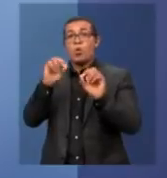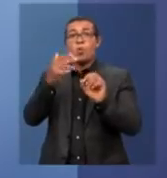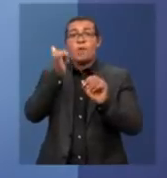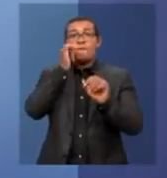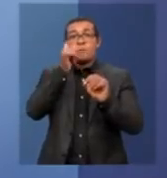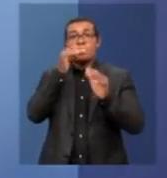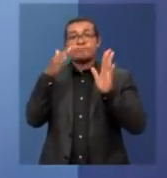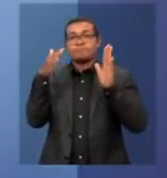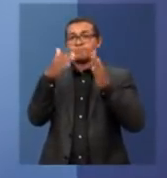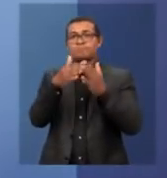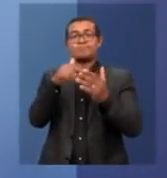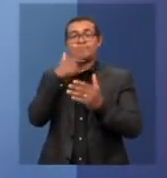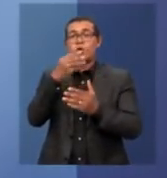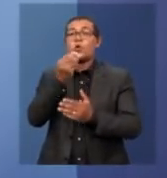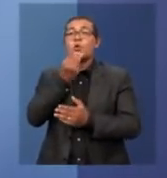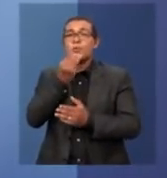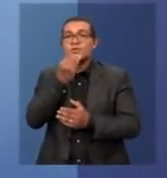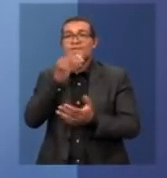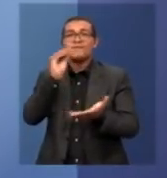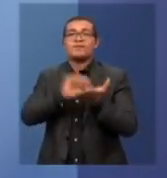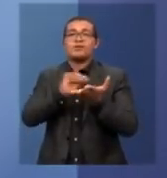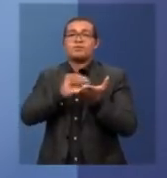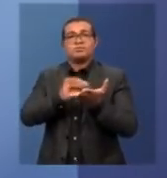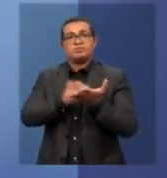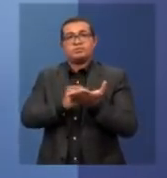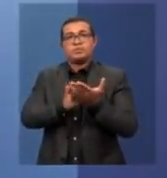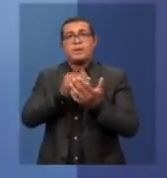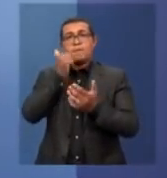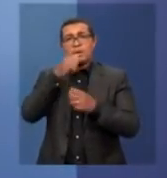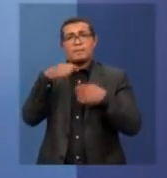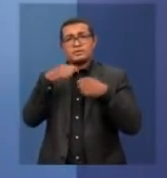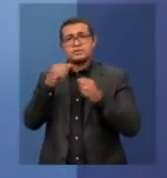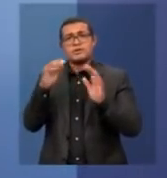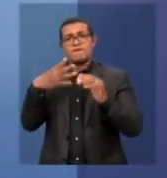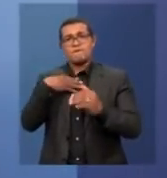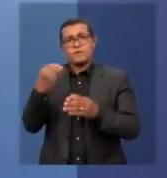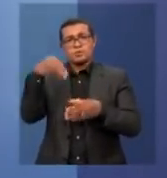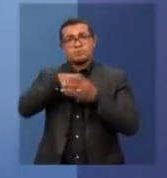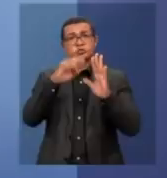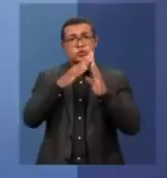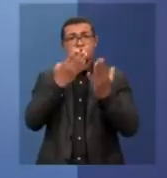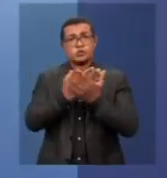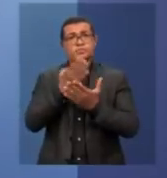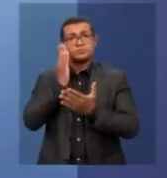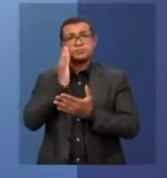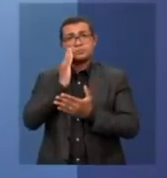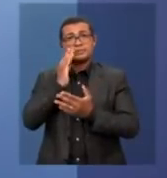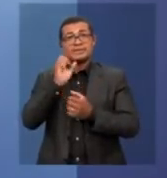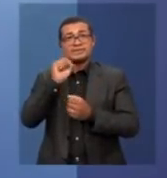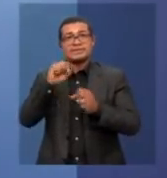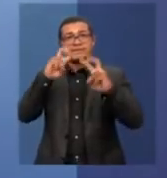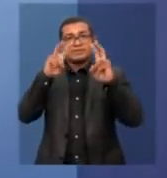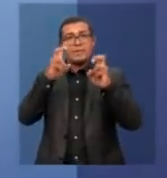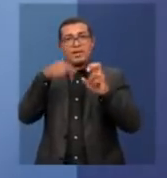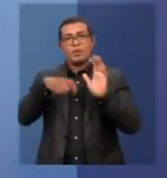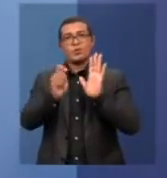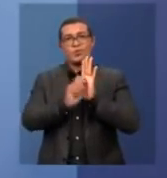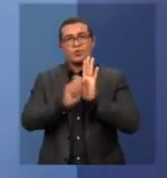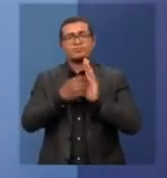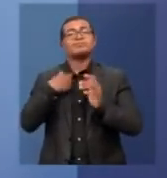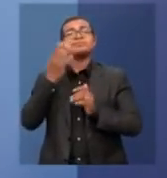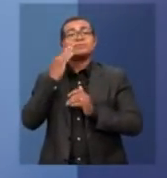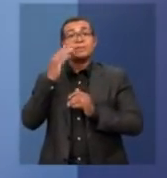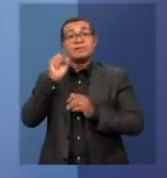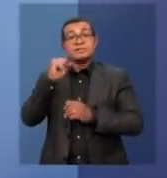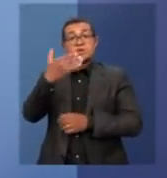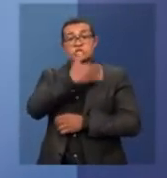terá oportunidades elas precisam ter seus filhos nessa hora quando se fala em droga gente sabe que se não chega o